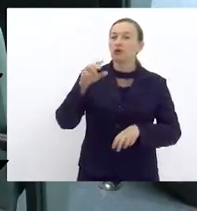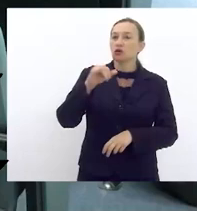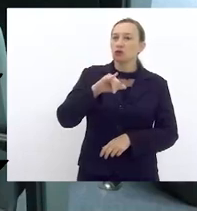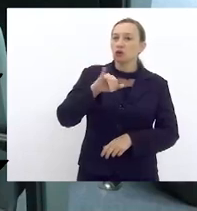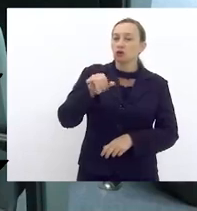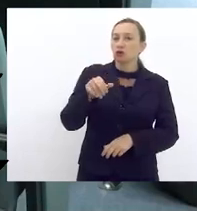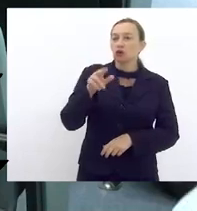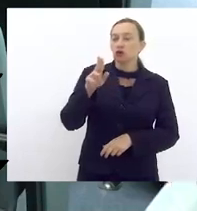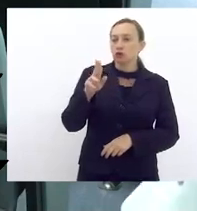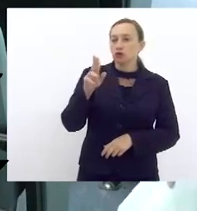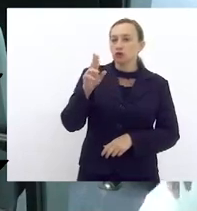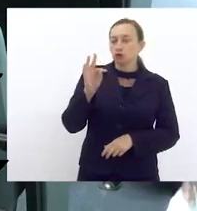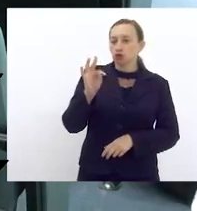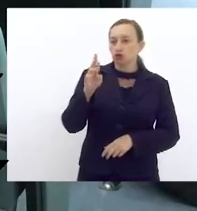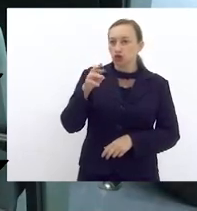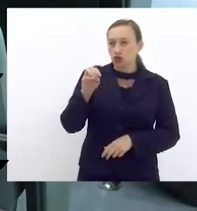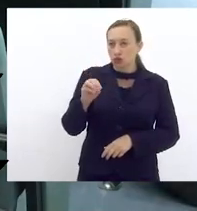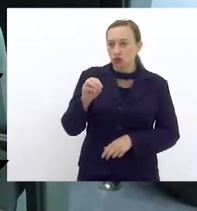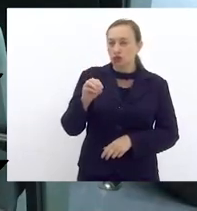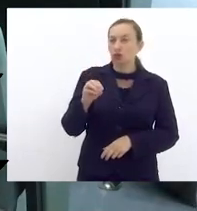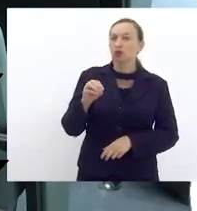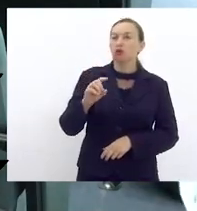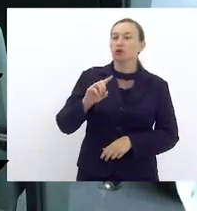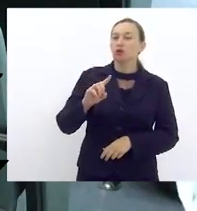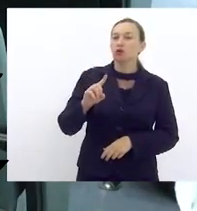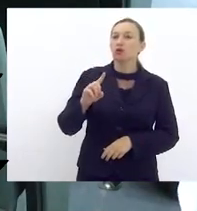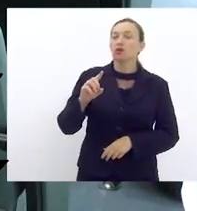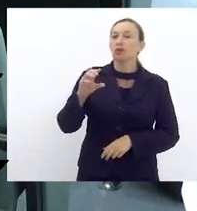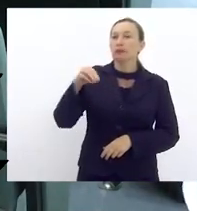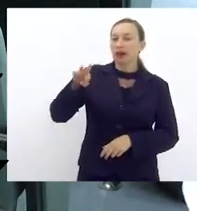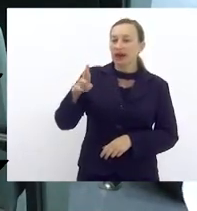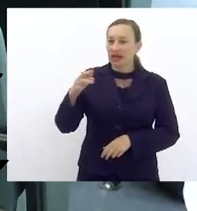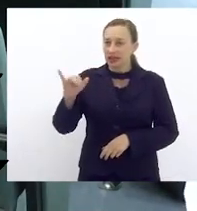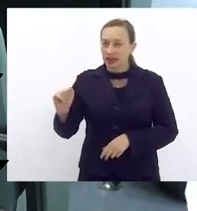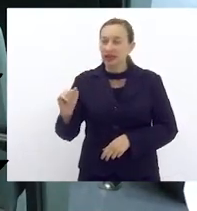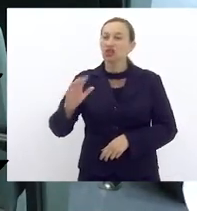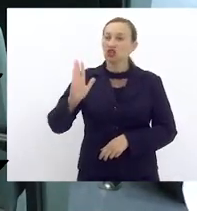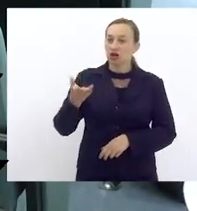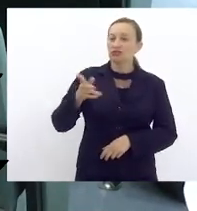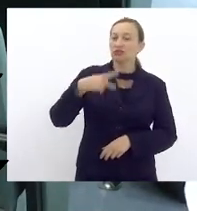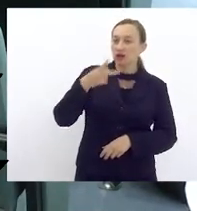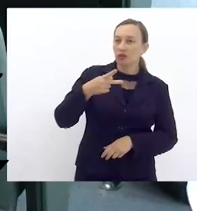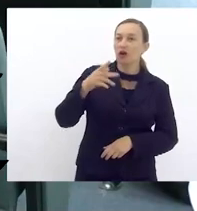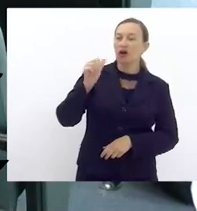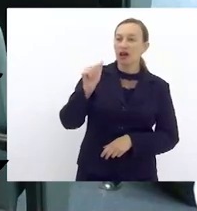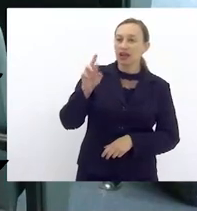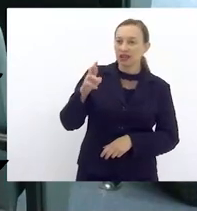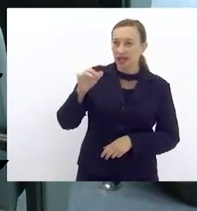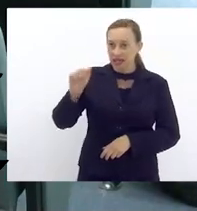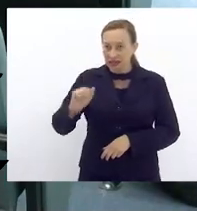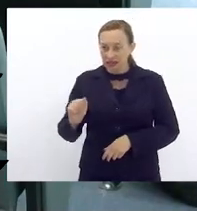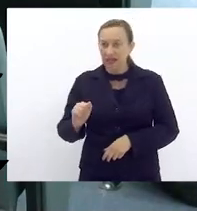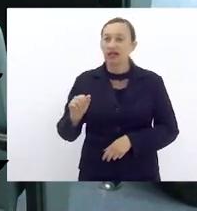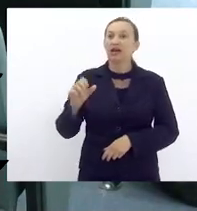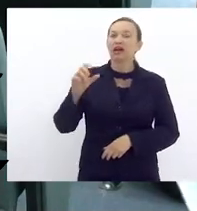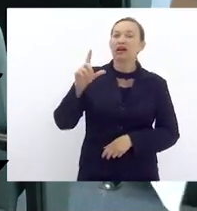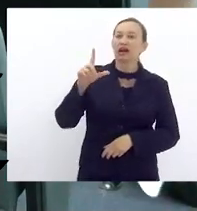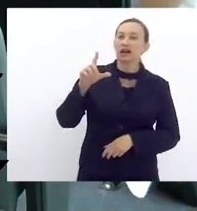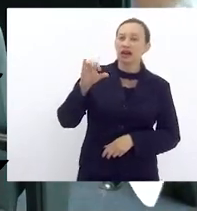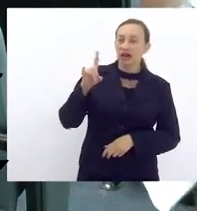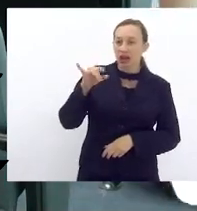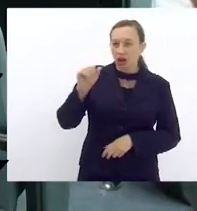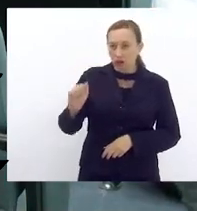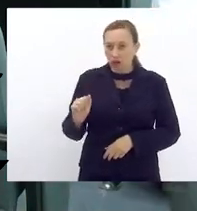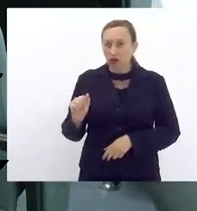a Maria Carmem que já falou o Arnon a Andressa a Gláucia a Lorrana a